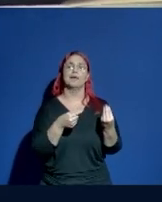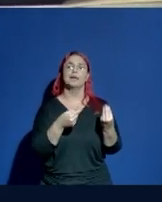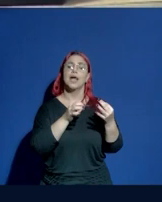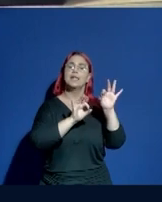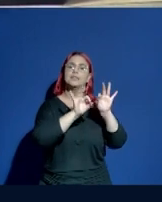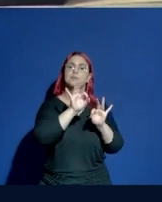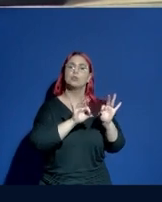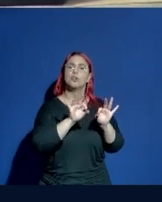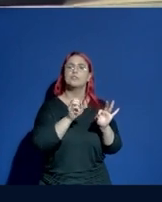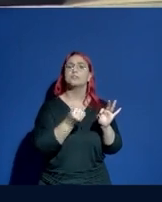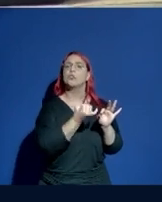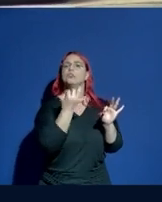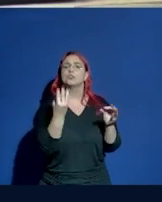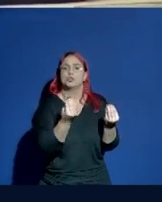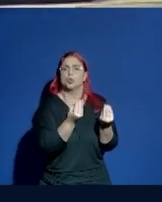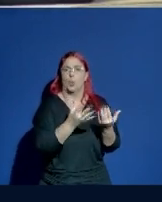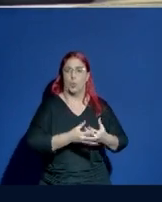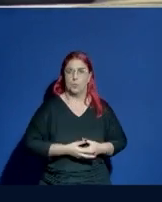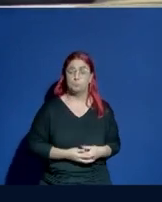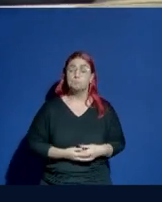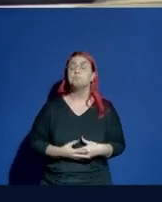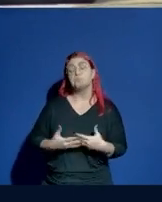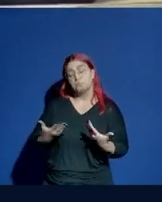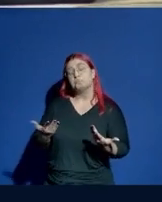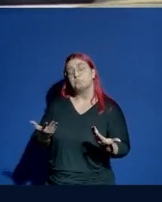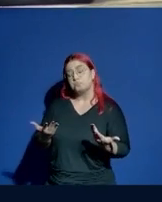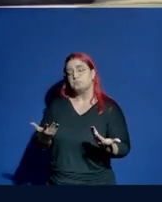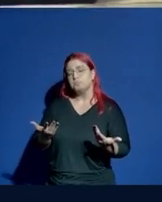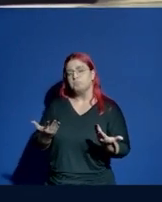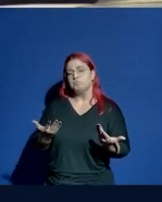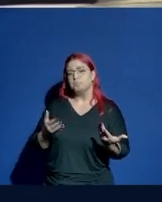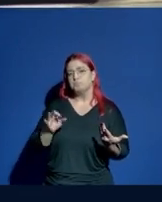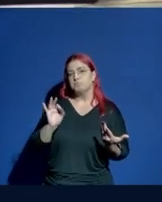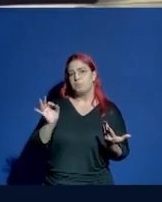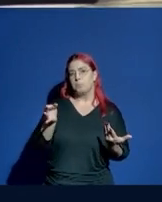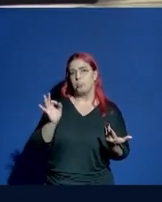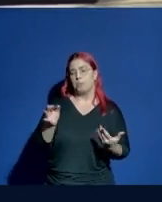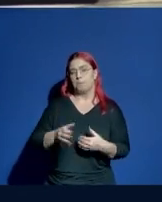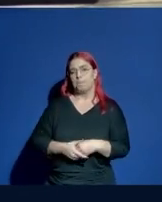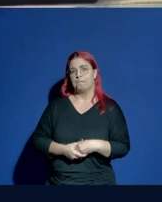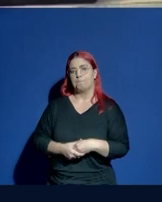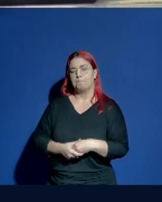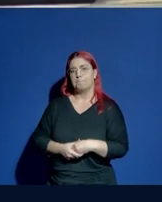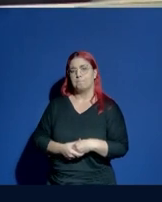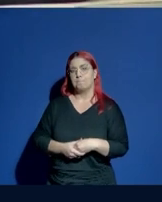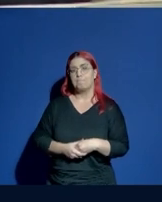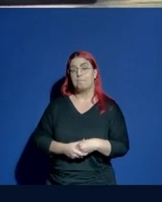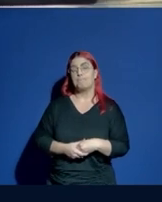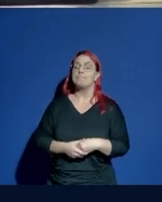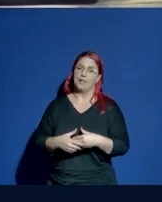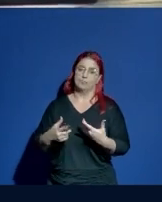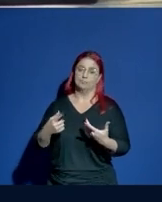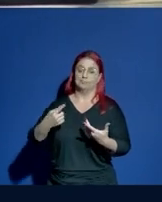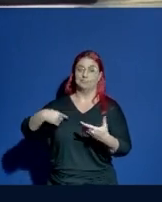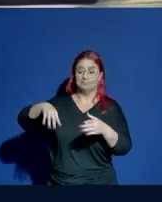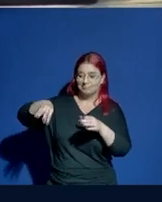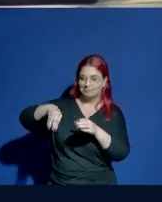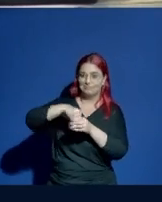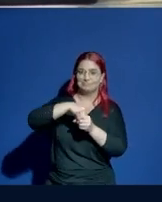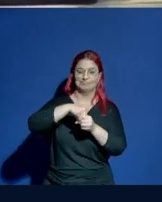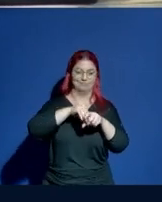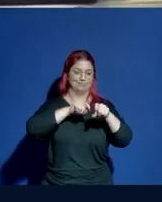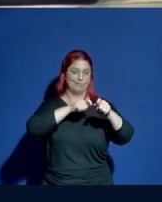tipos de projeto em geral por favor olha evidentemente como o nosso nós estamos integrado no